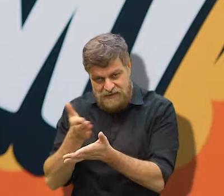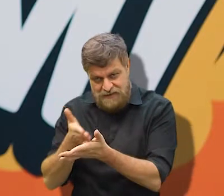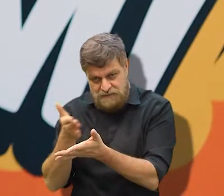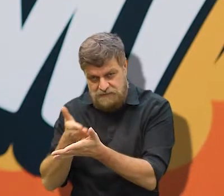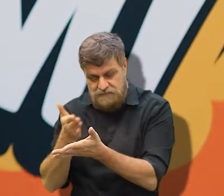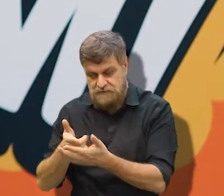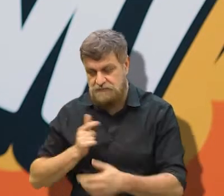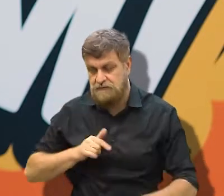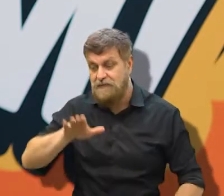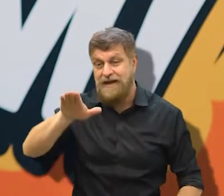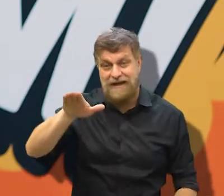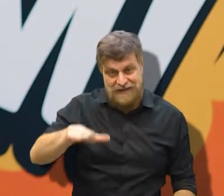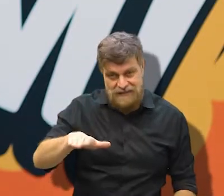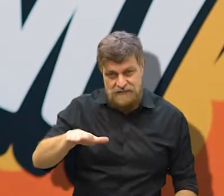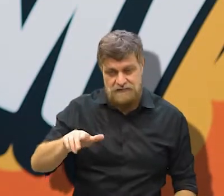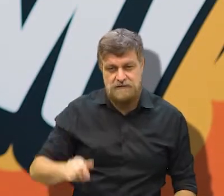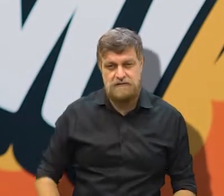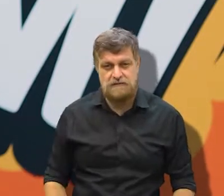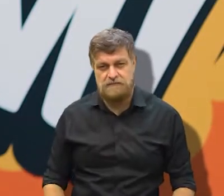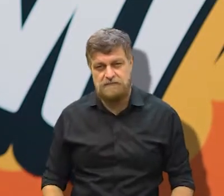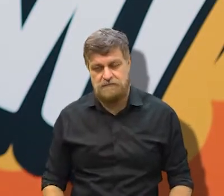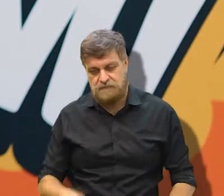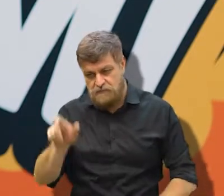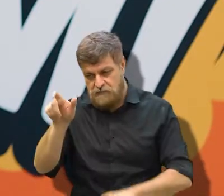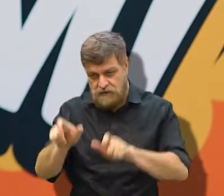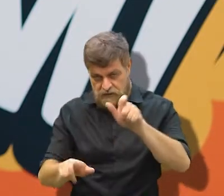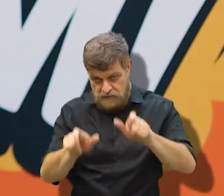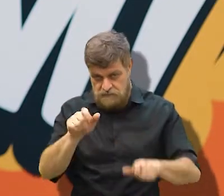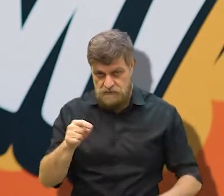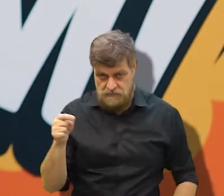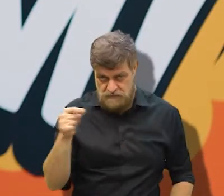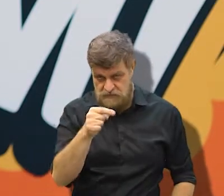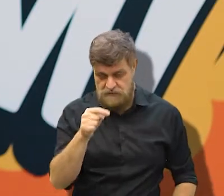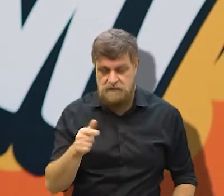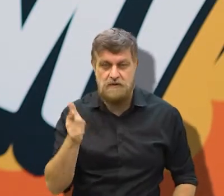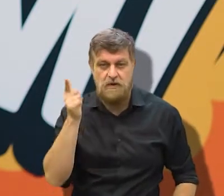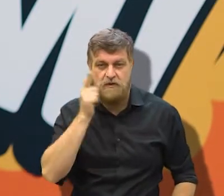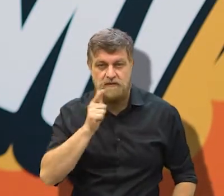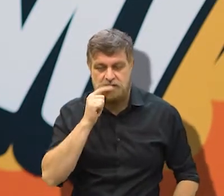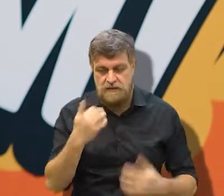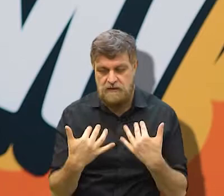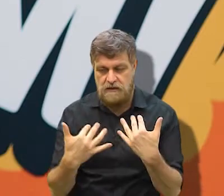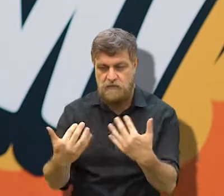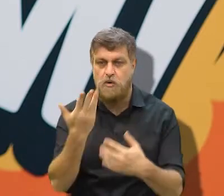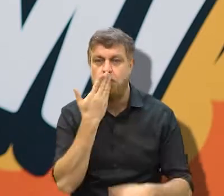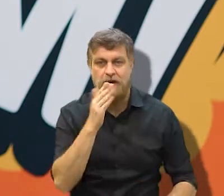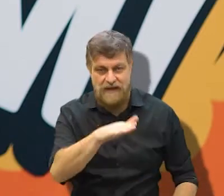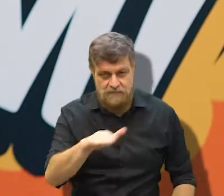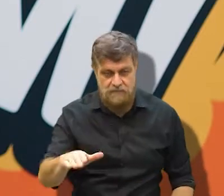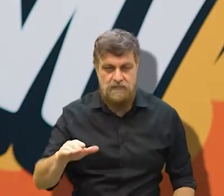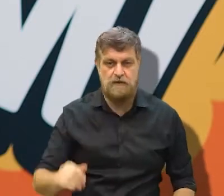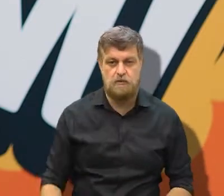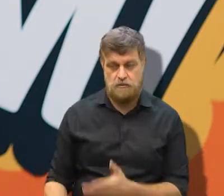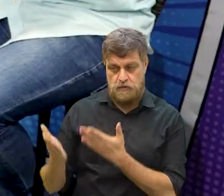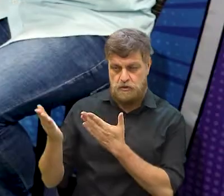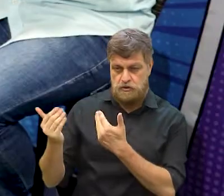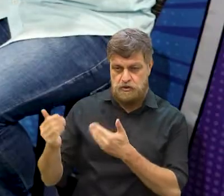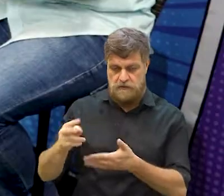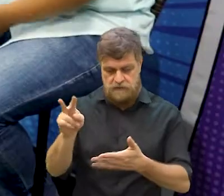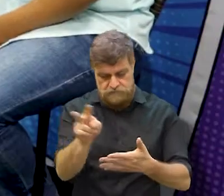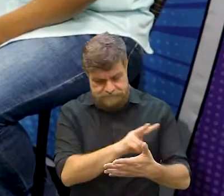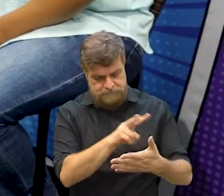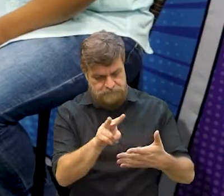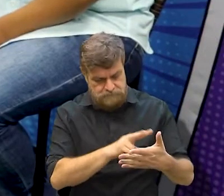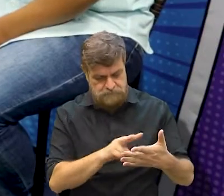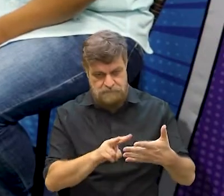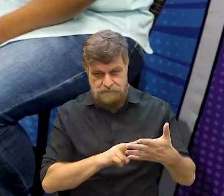E o público, né, que vocês devem atingir é o público infanto-juvenil. E é